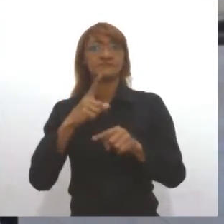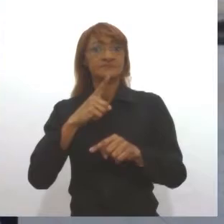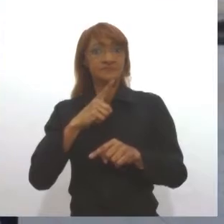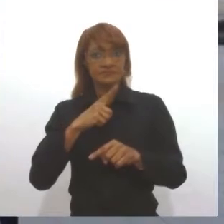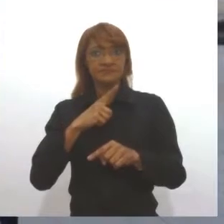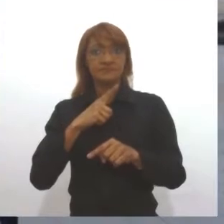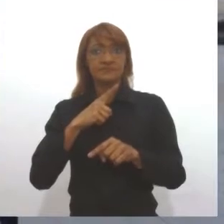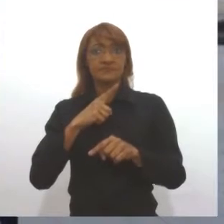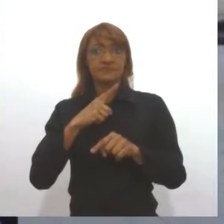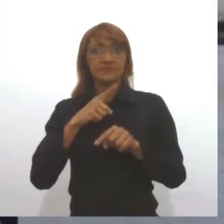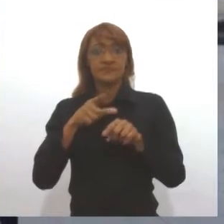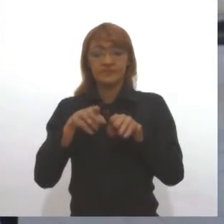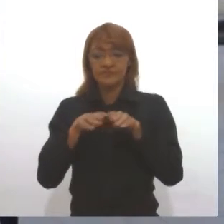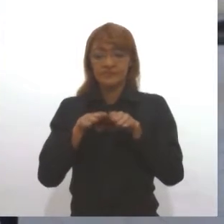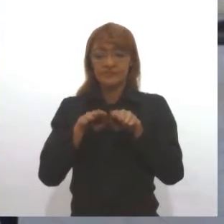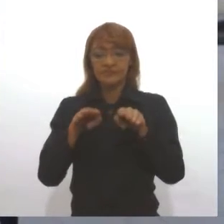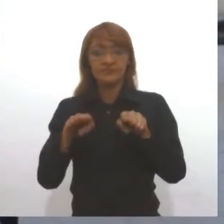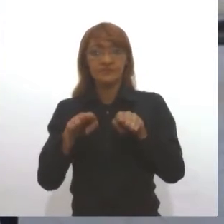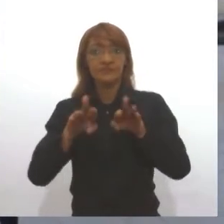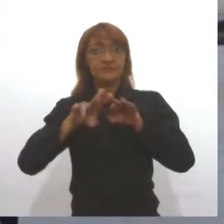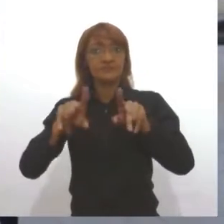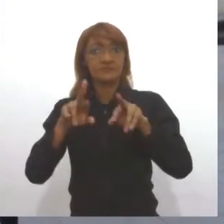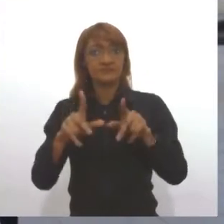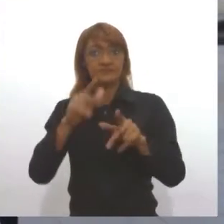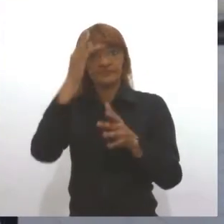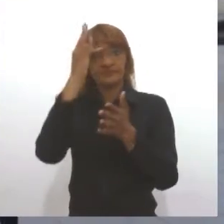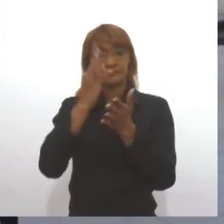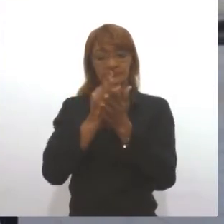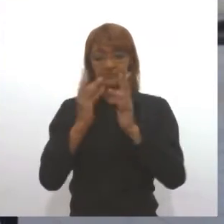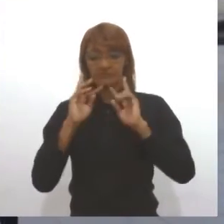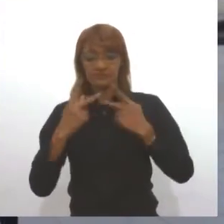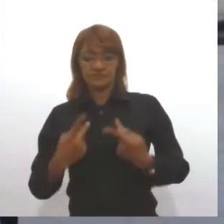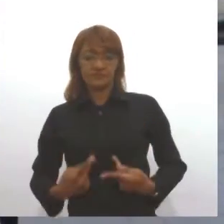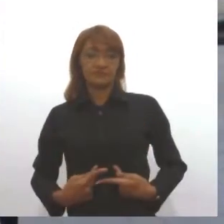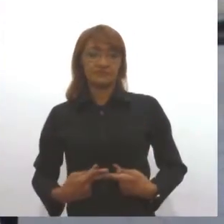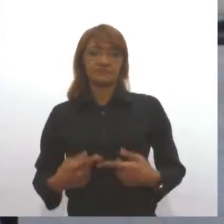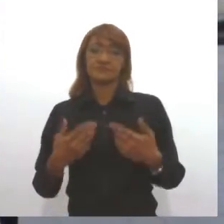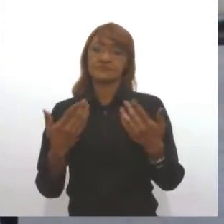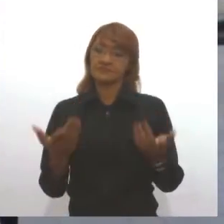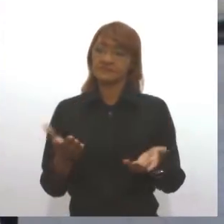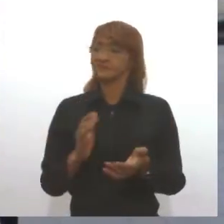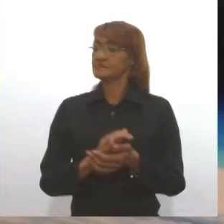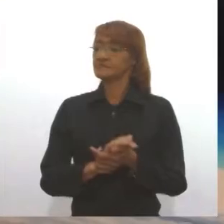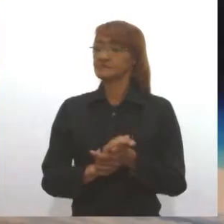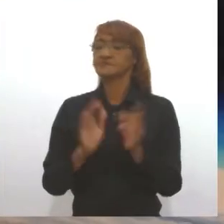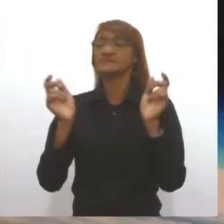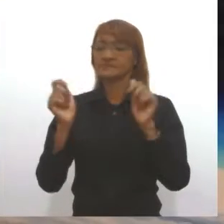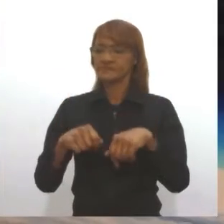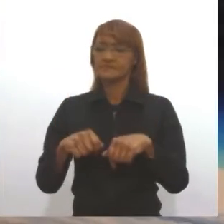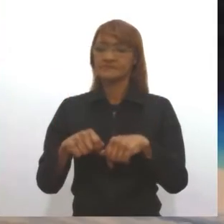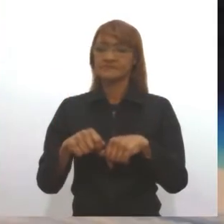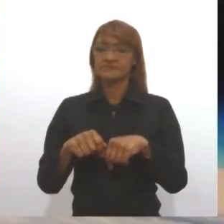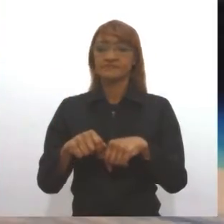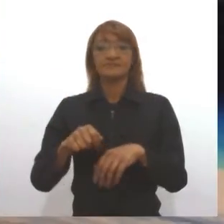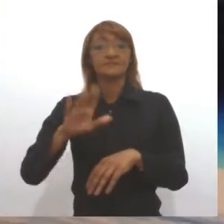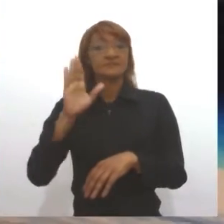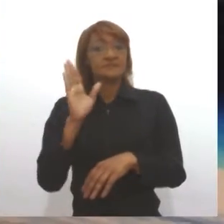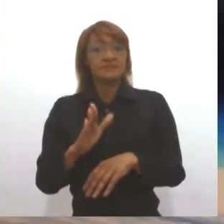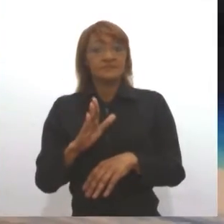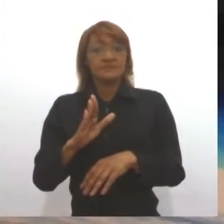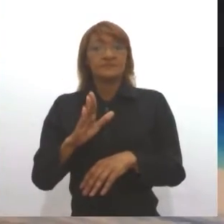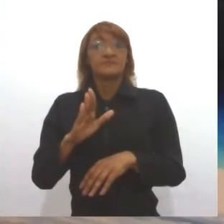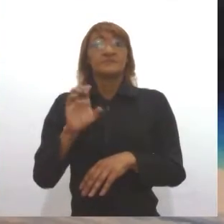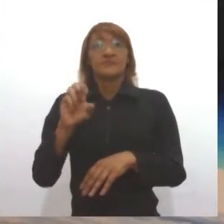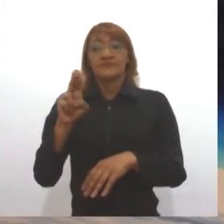tem contribuições diferentes ao ser humano, e assim deve ser. A promotora de justiça,